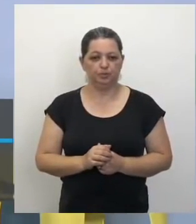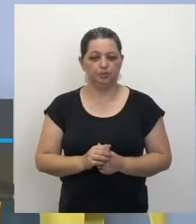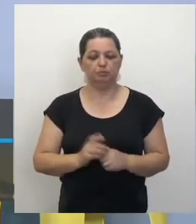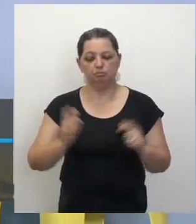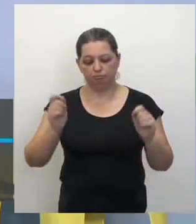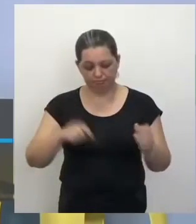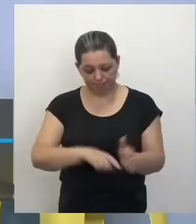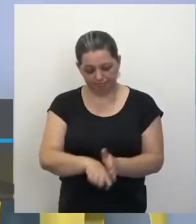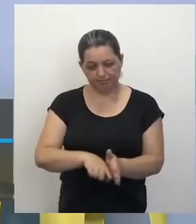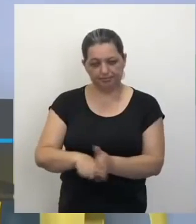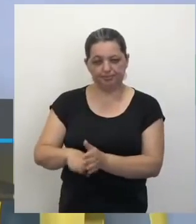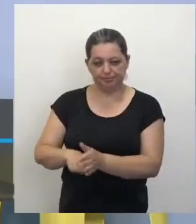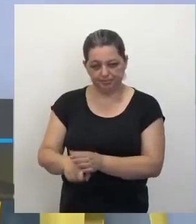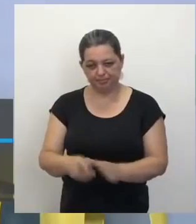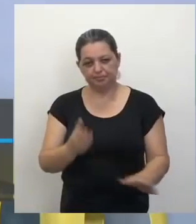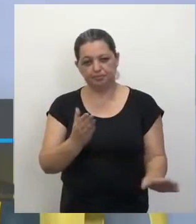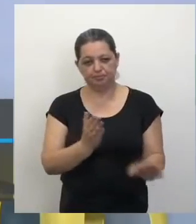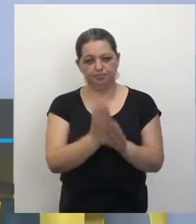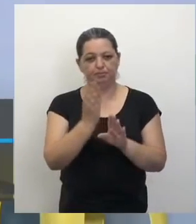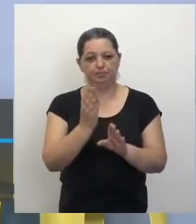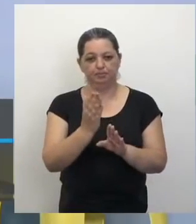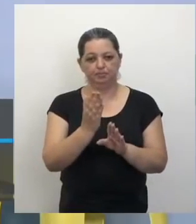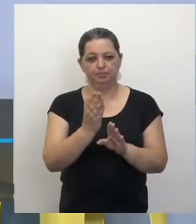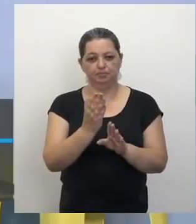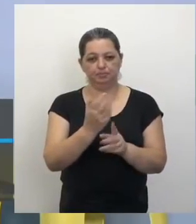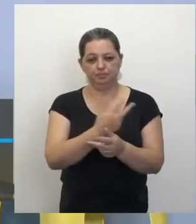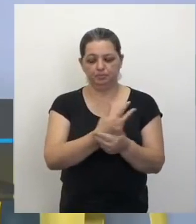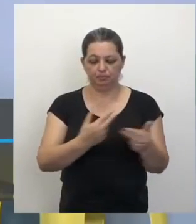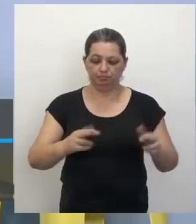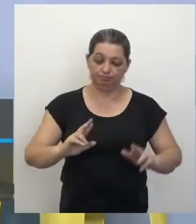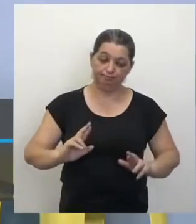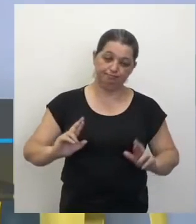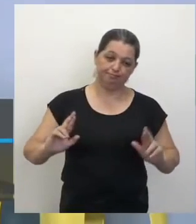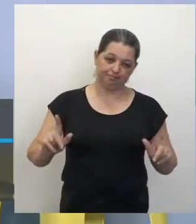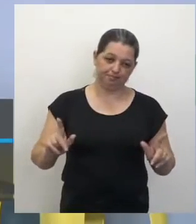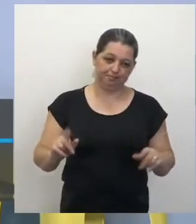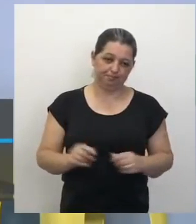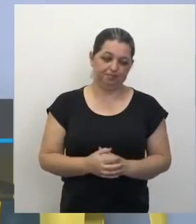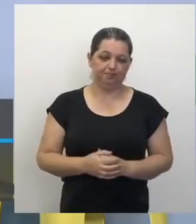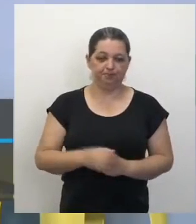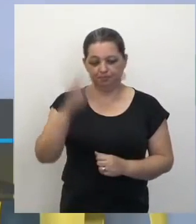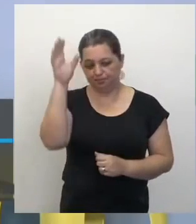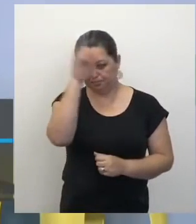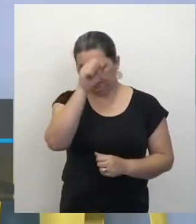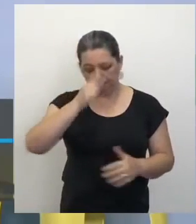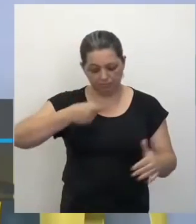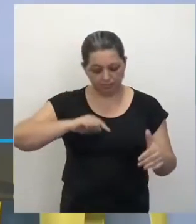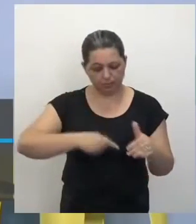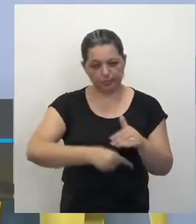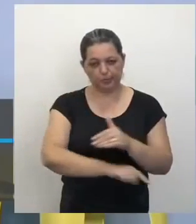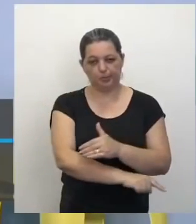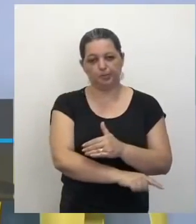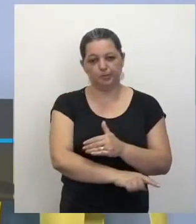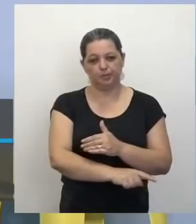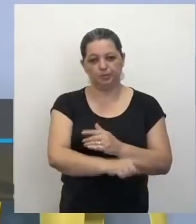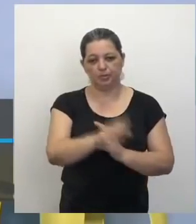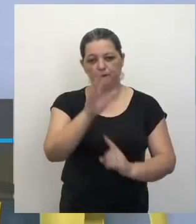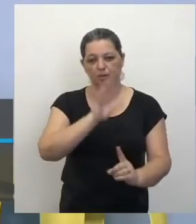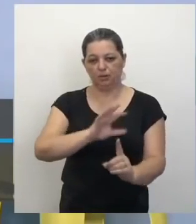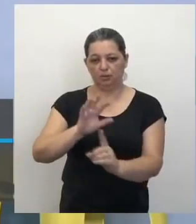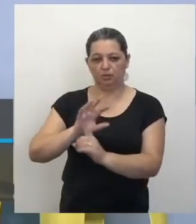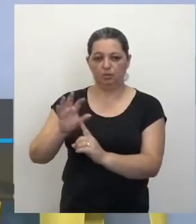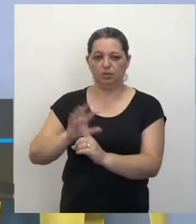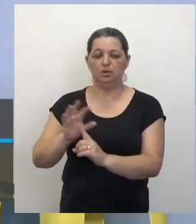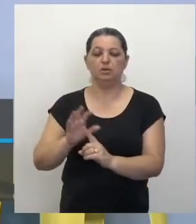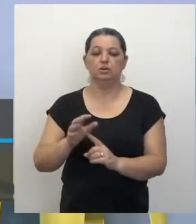investigar e encontrar alguns saberes bem diferentes e muito profundos que influenciam a vida de todas as pessoas